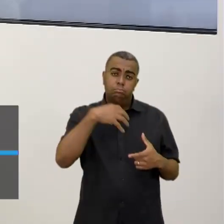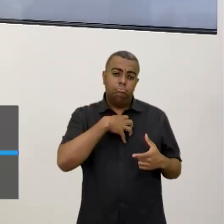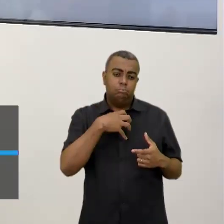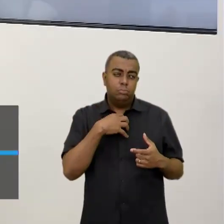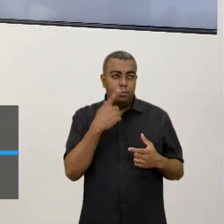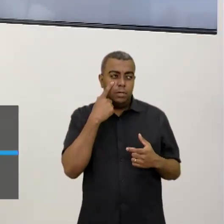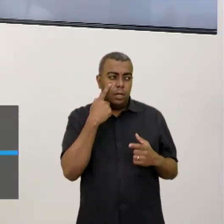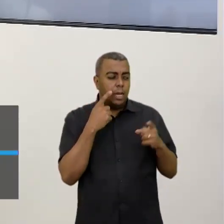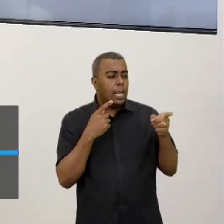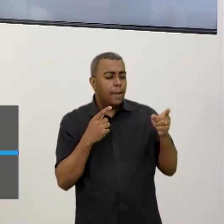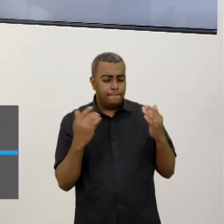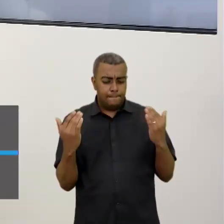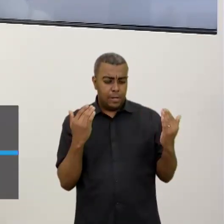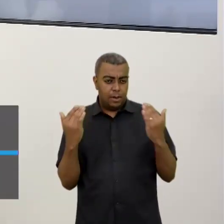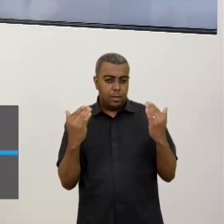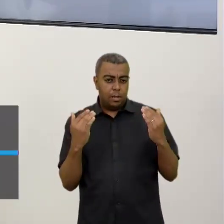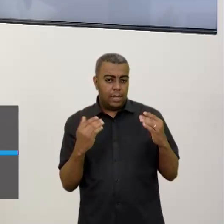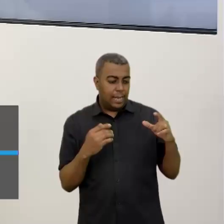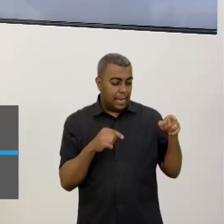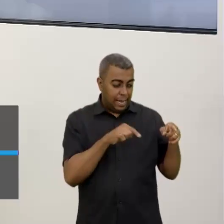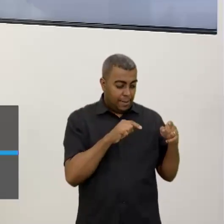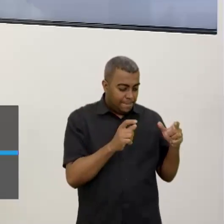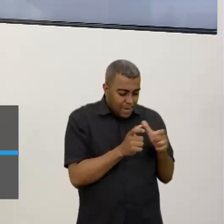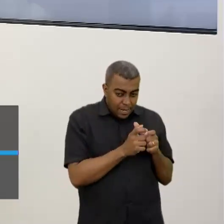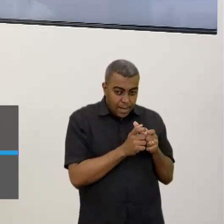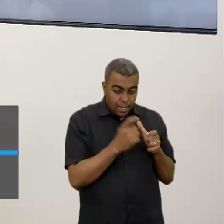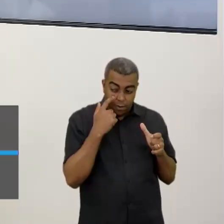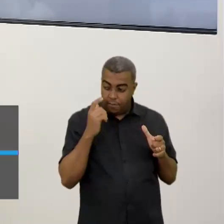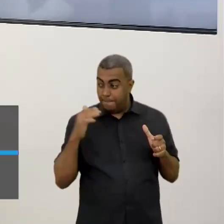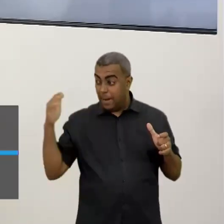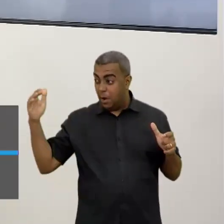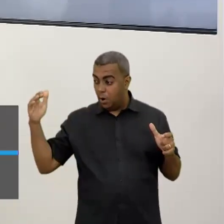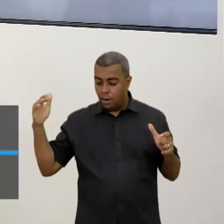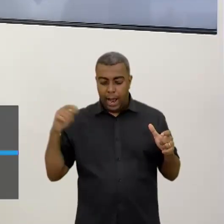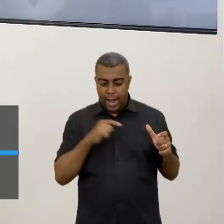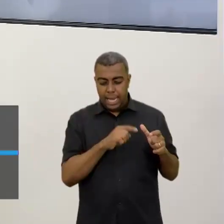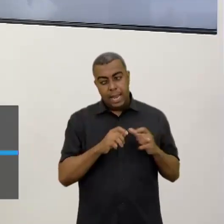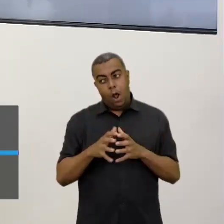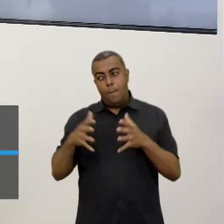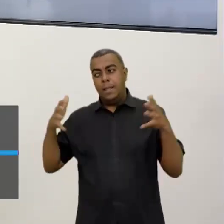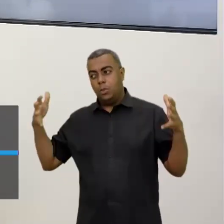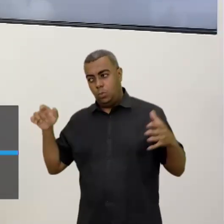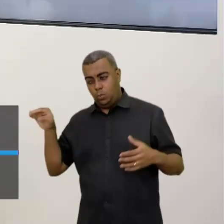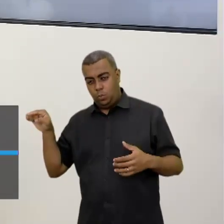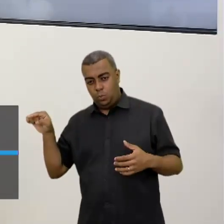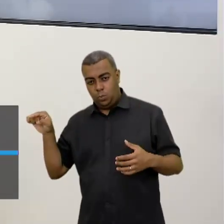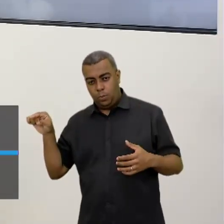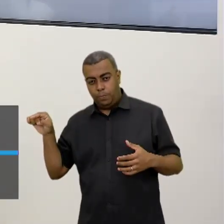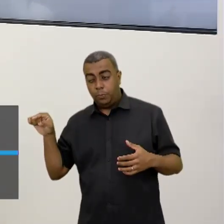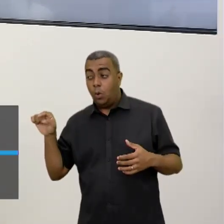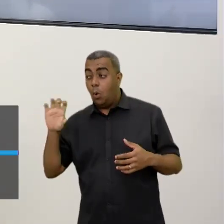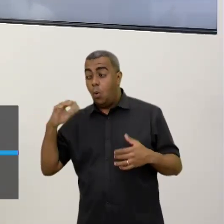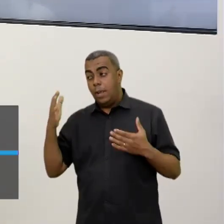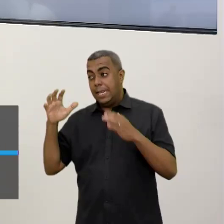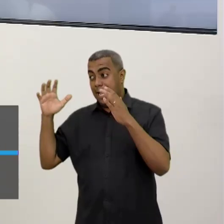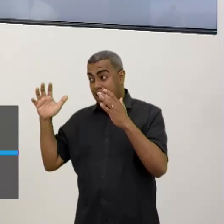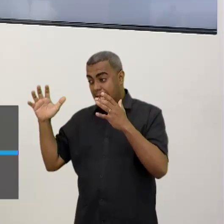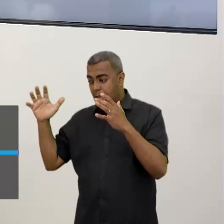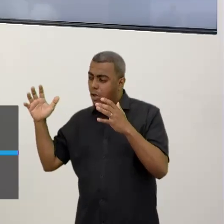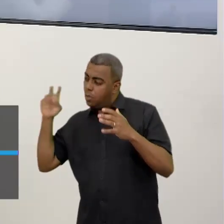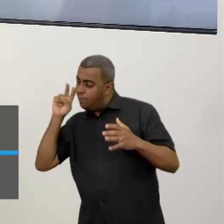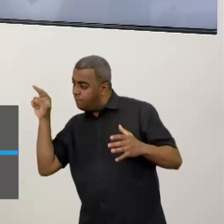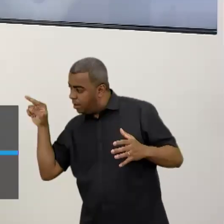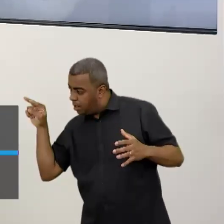está olhando primeiro. Se tem um negócio menor e está aumentando, você está ampliando. E se ele está grande e está indo para menor, você está